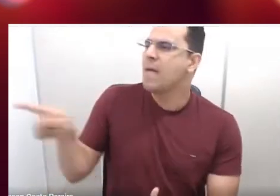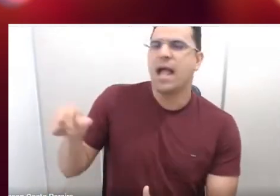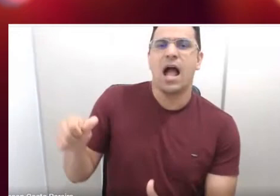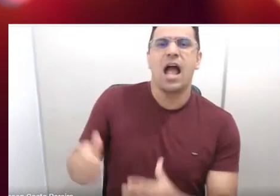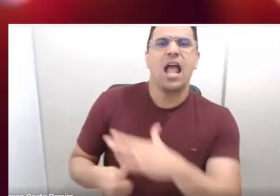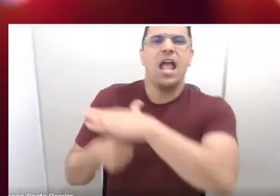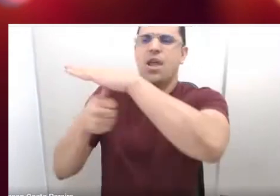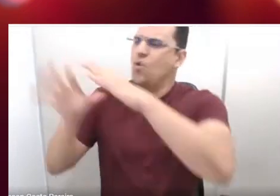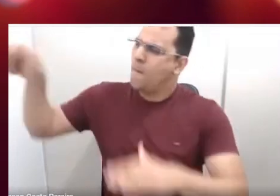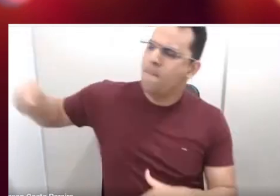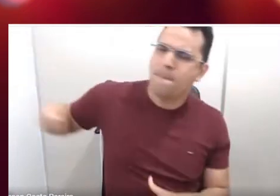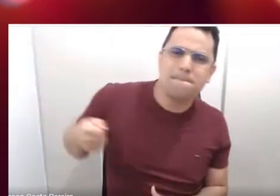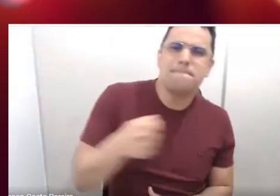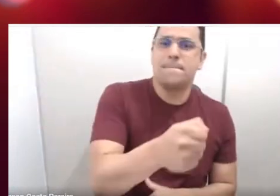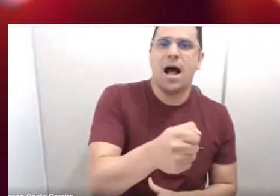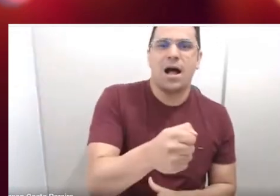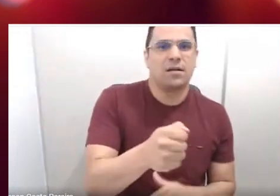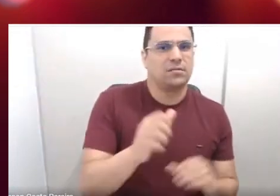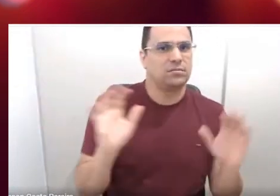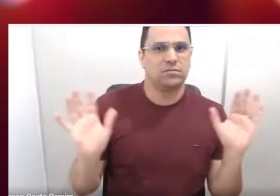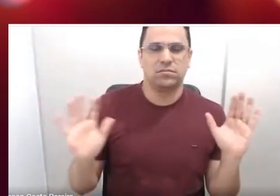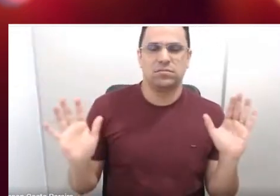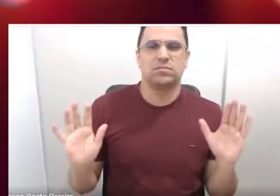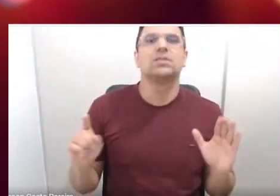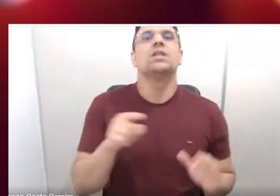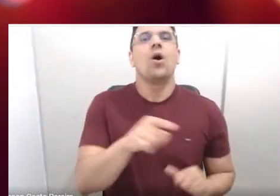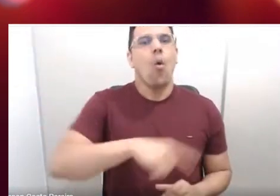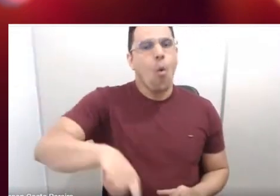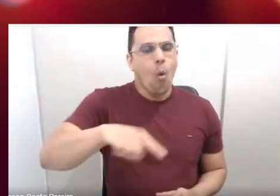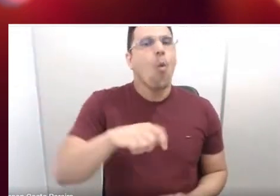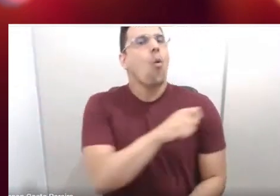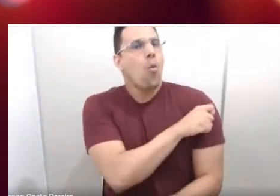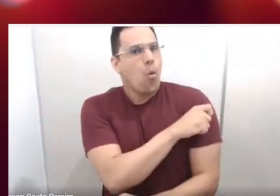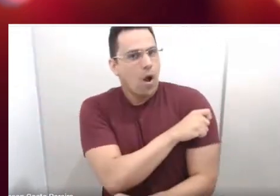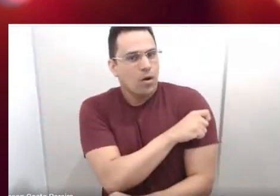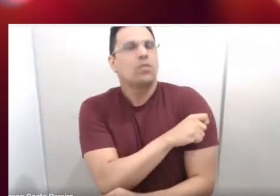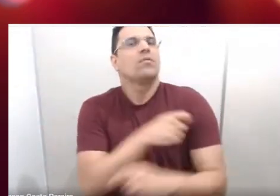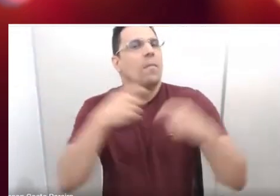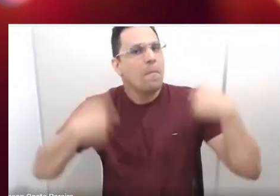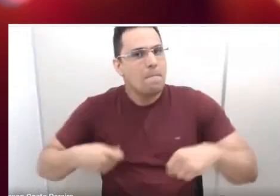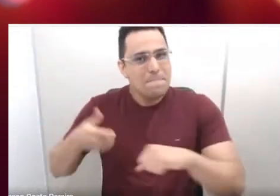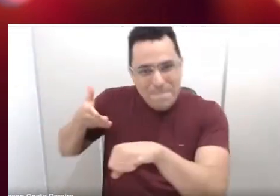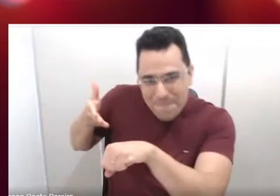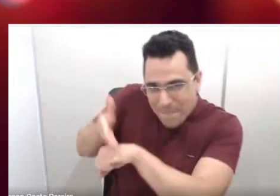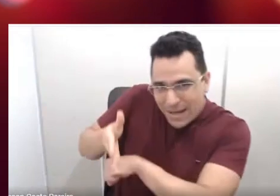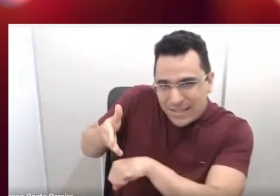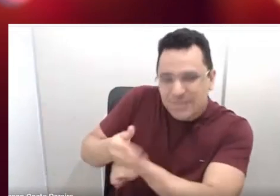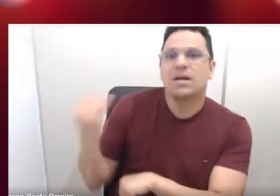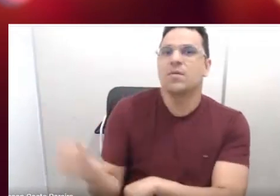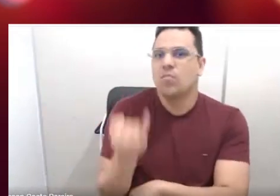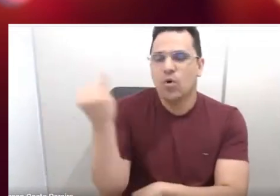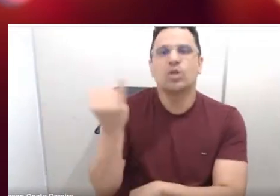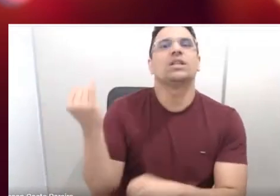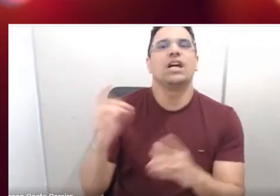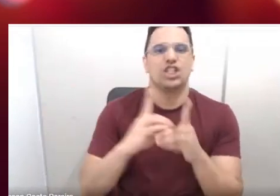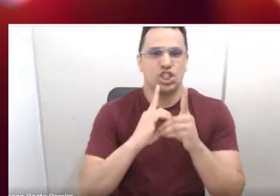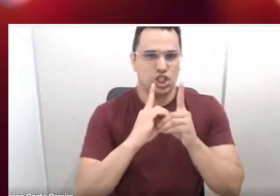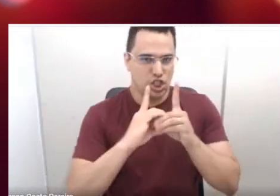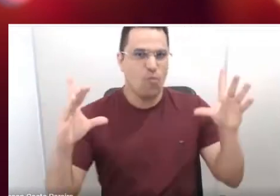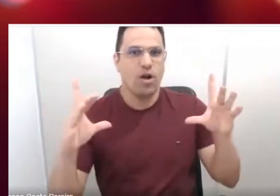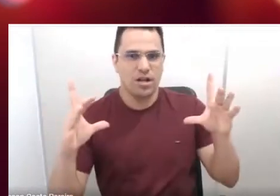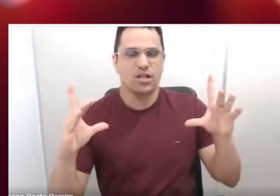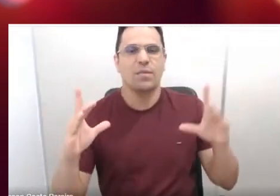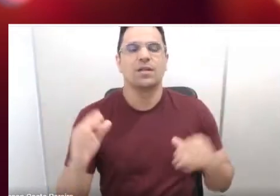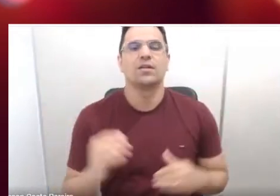eleitos. Então, é muito importante a participação dos estudantes dentro desse processo de eleição dos conselhos superiores da nossa universidade. E era